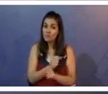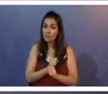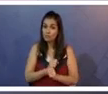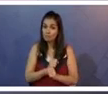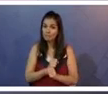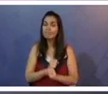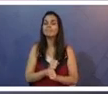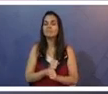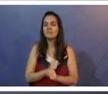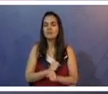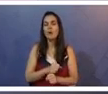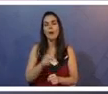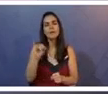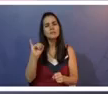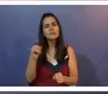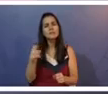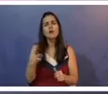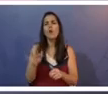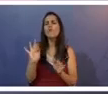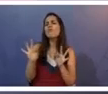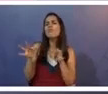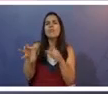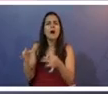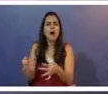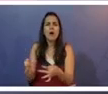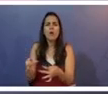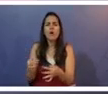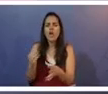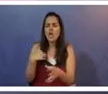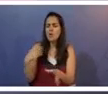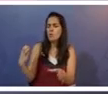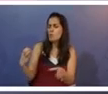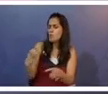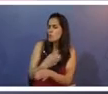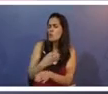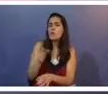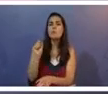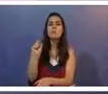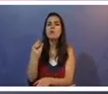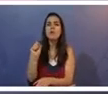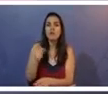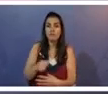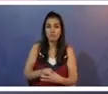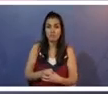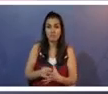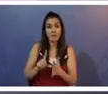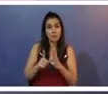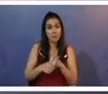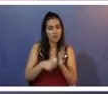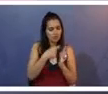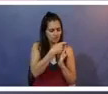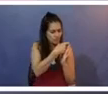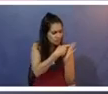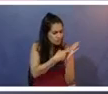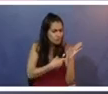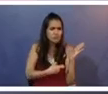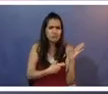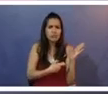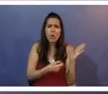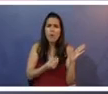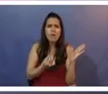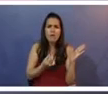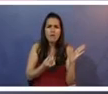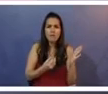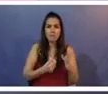sim, acredito que é um parágrafo D. Ah, que conclusão que eu cheguei depois de dissertar sobre esse assunto? O desfecho,